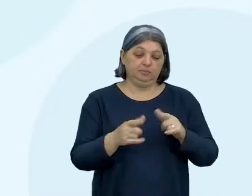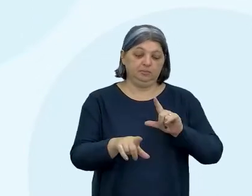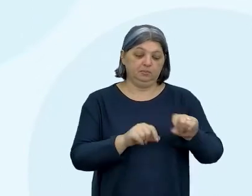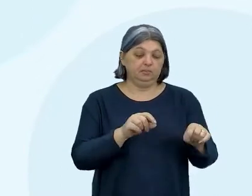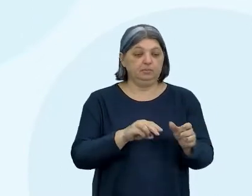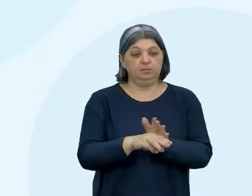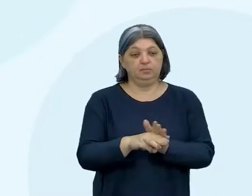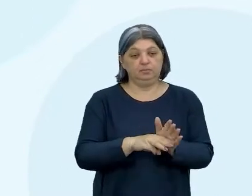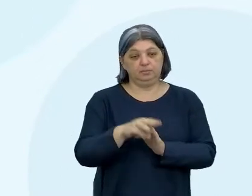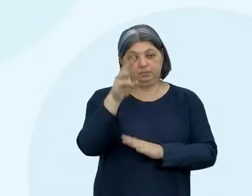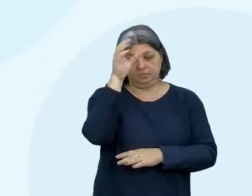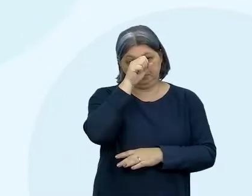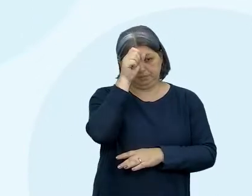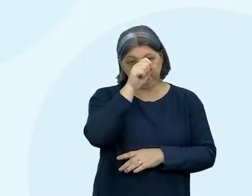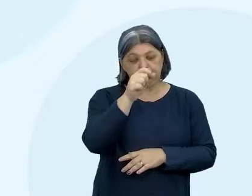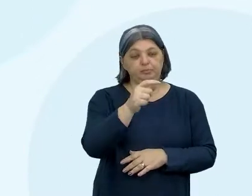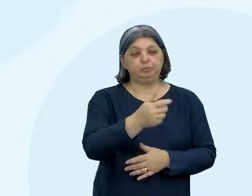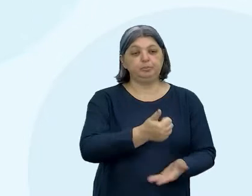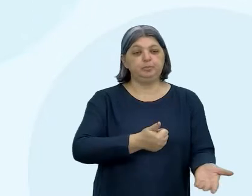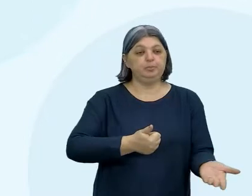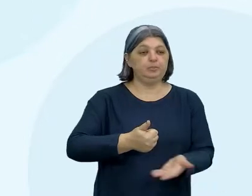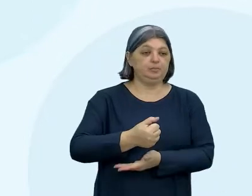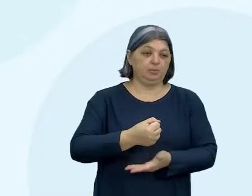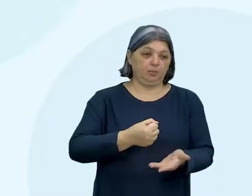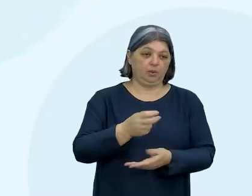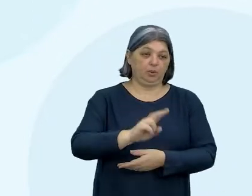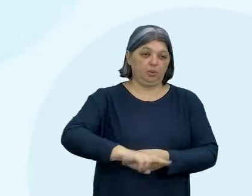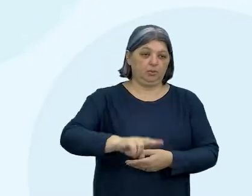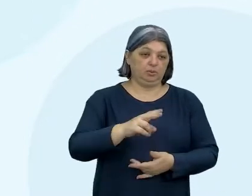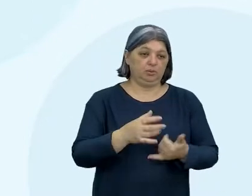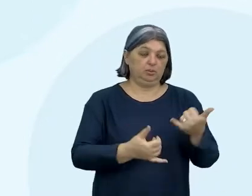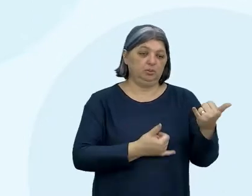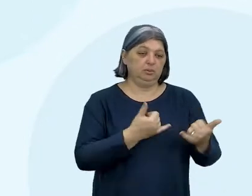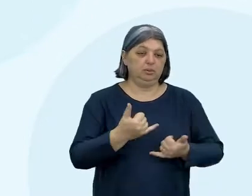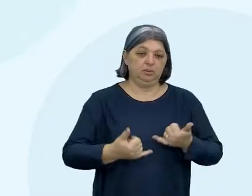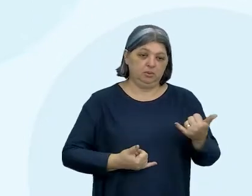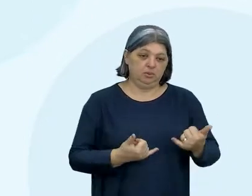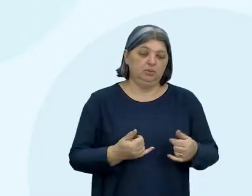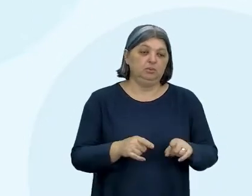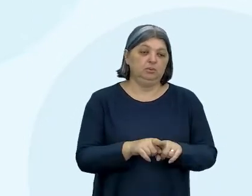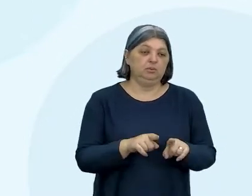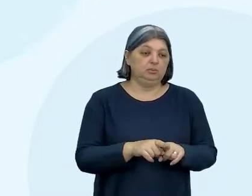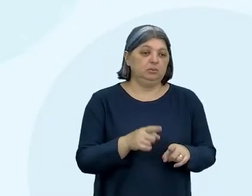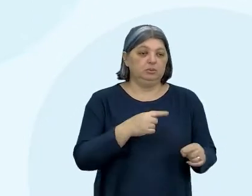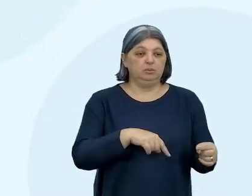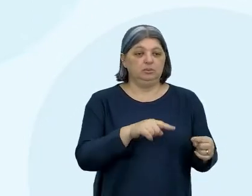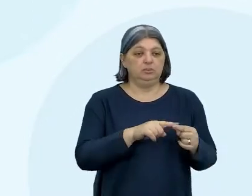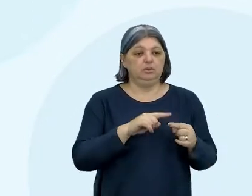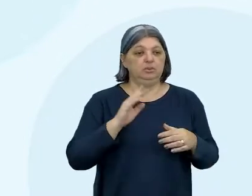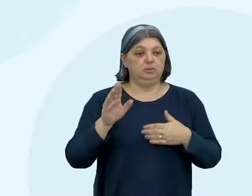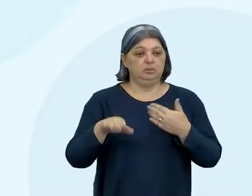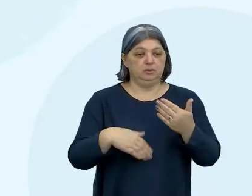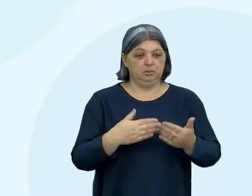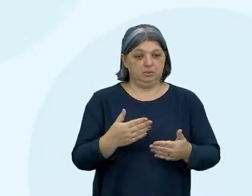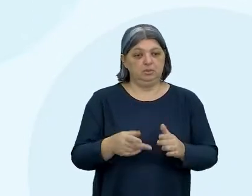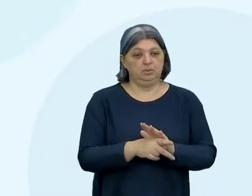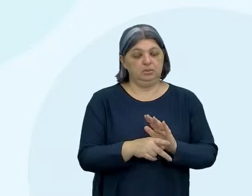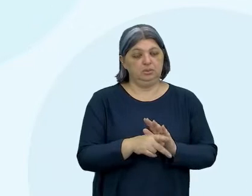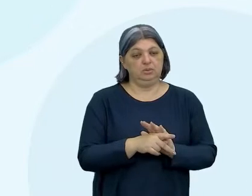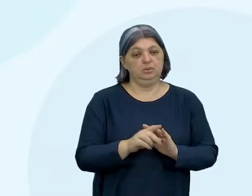metodologia de aprendizagem baseada em jogos tem a intenção de obter maior envolvimento com